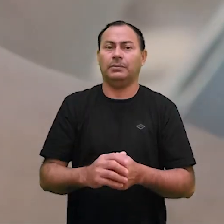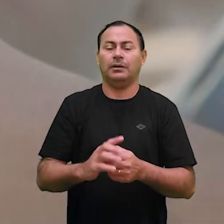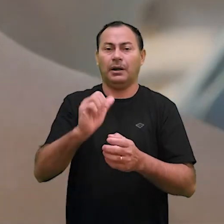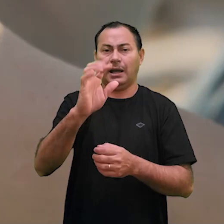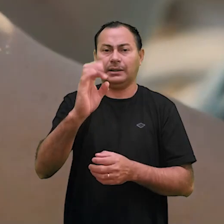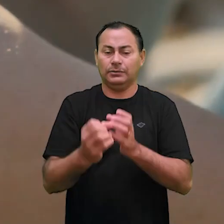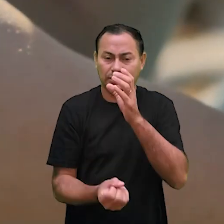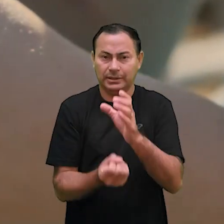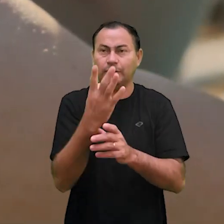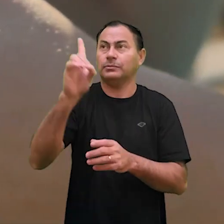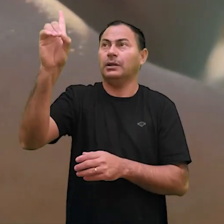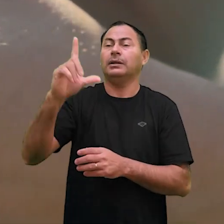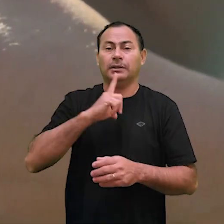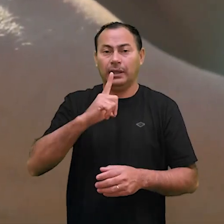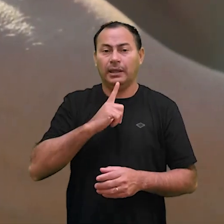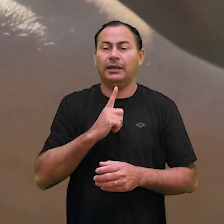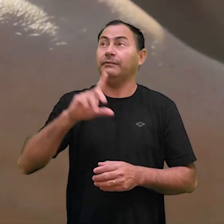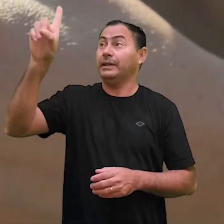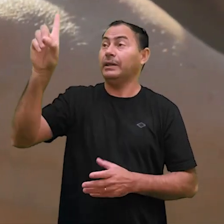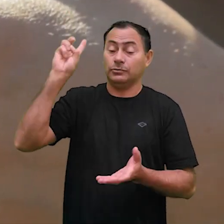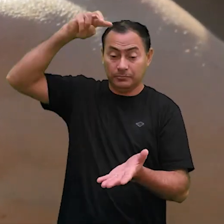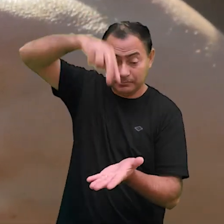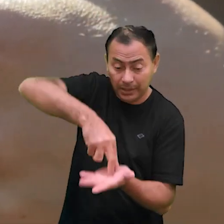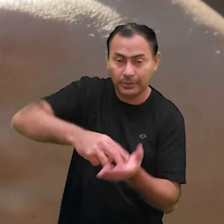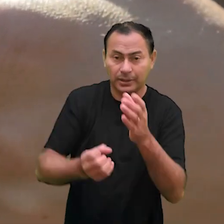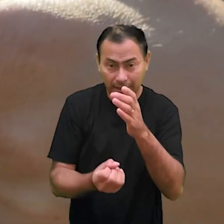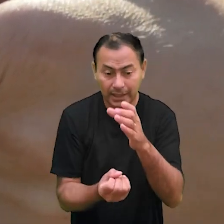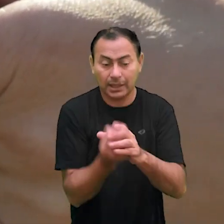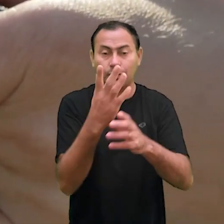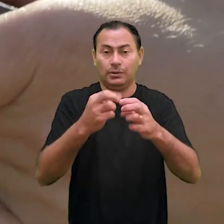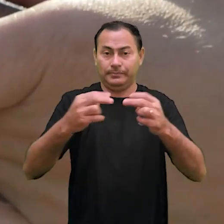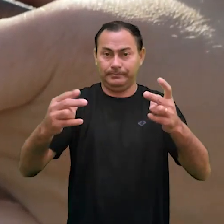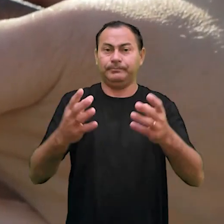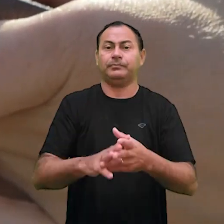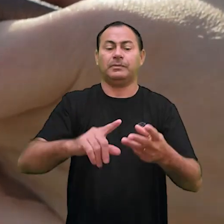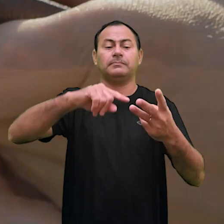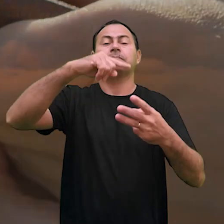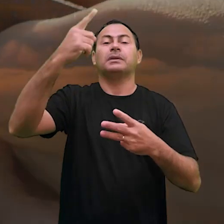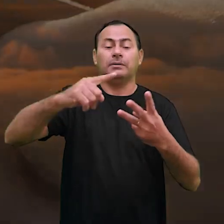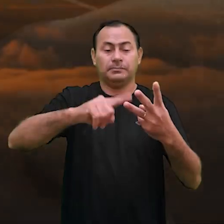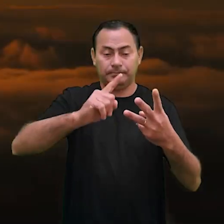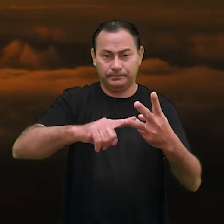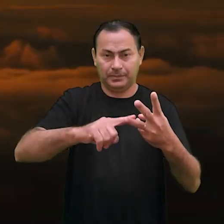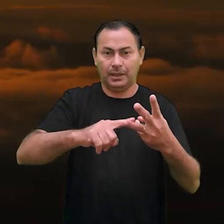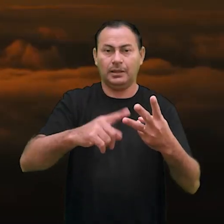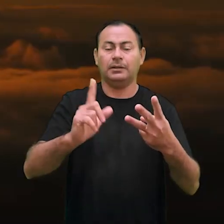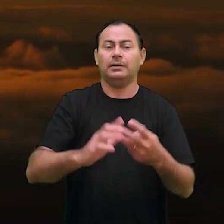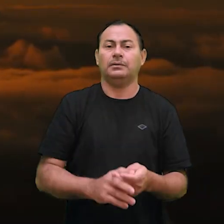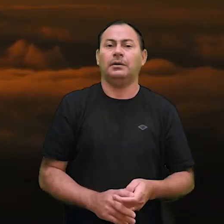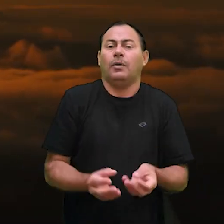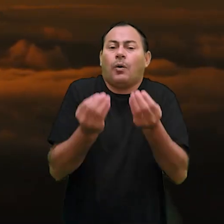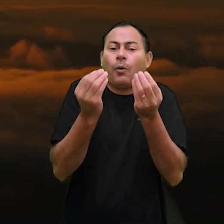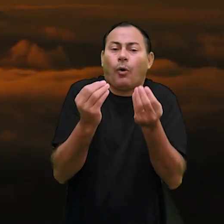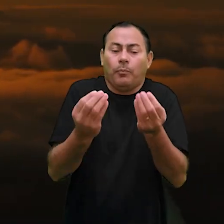diz, Deus, foi um ato de Deus. Houve um ato de criação. Depois,